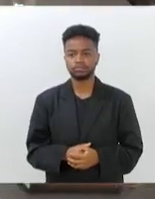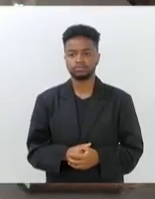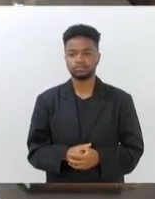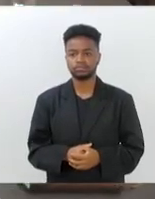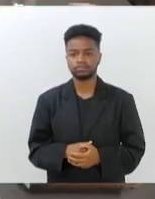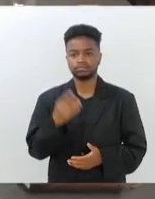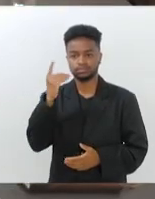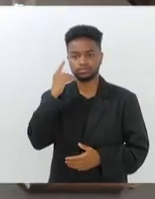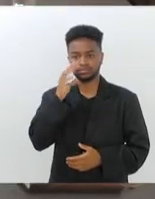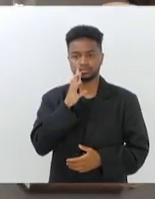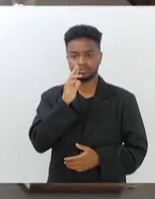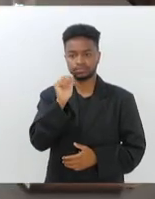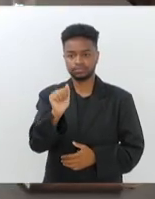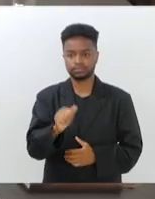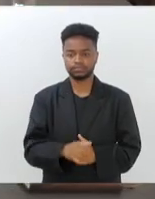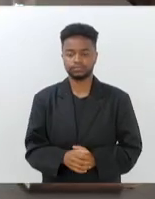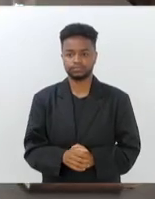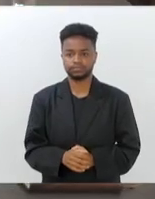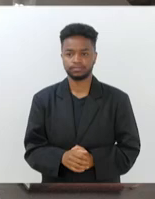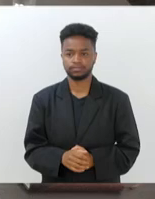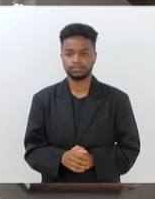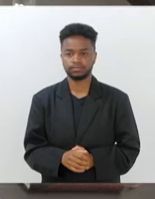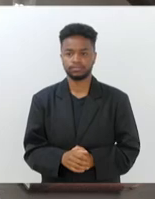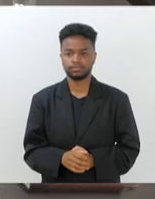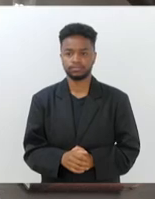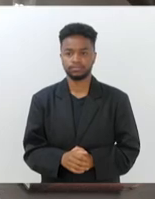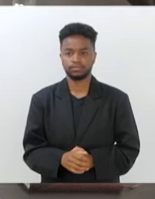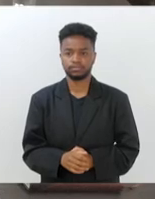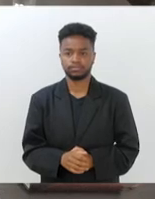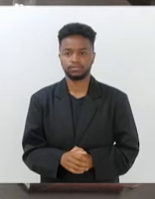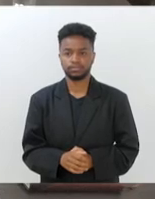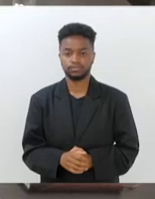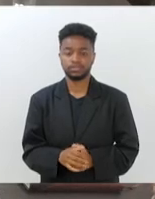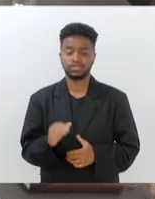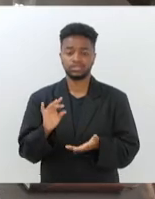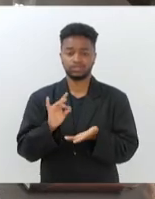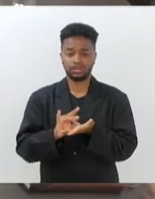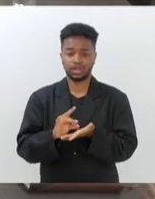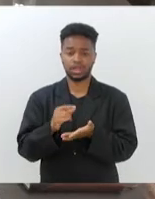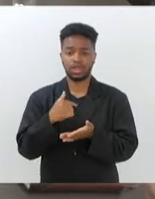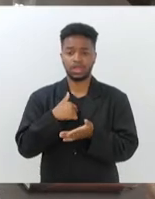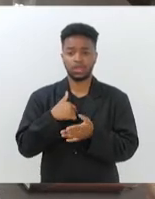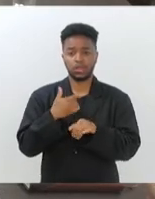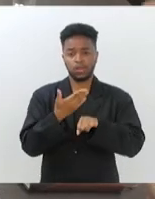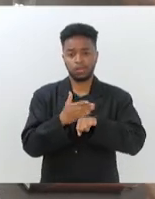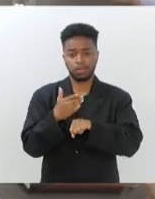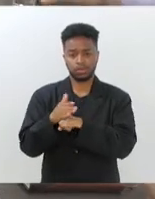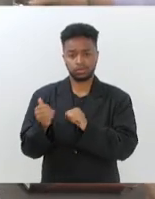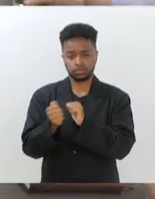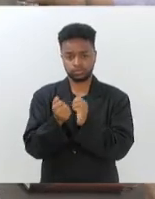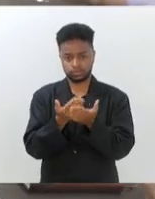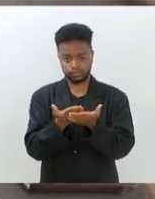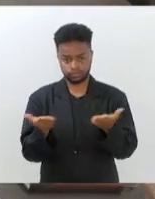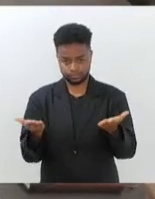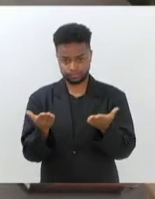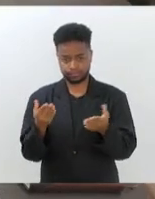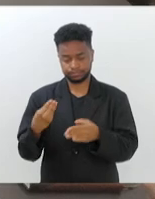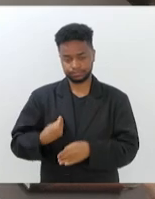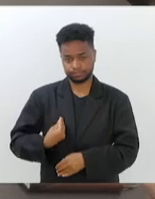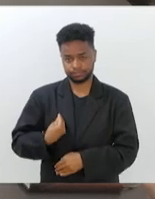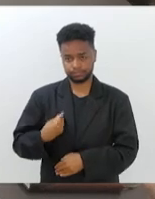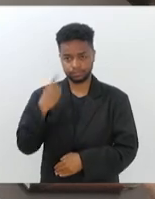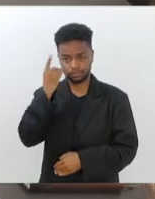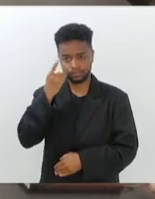Rodrigo amorinho na realidade vou fazer um breve exercício aqui com todos que estão presentes deputada